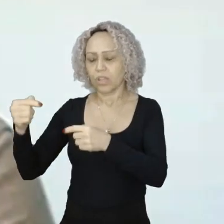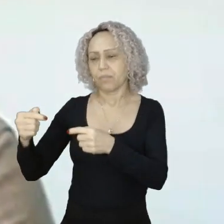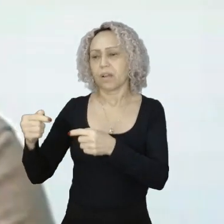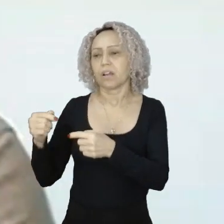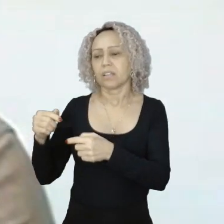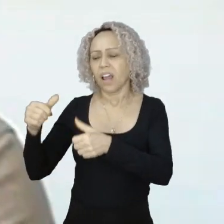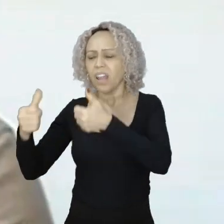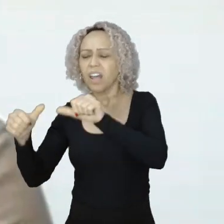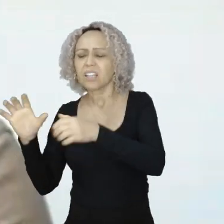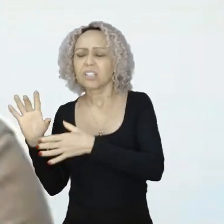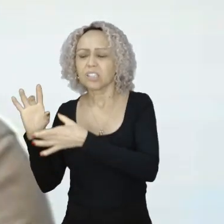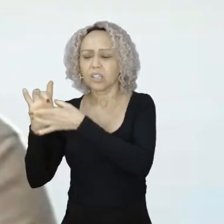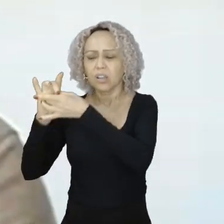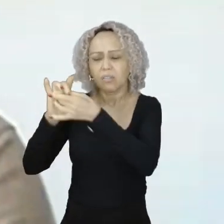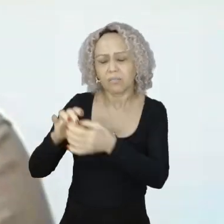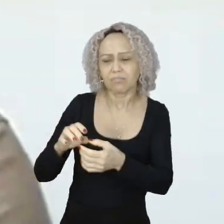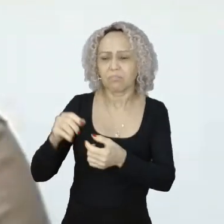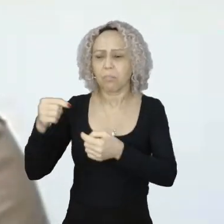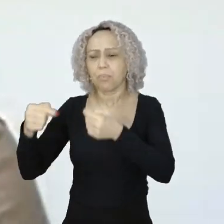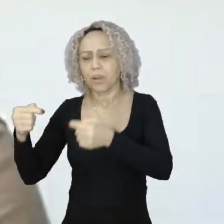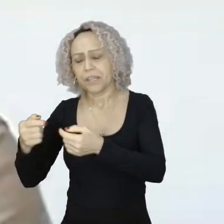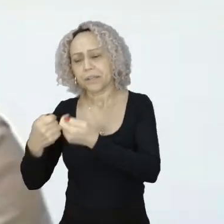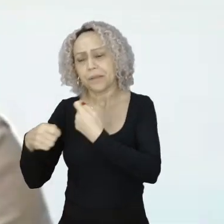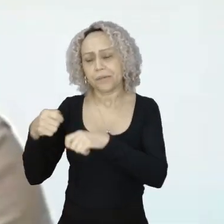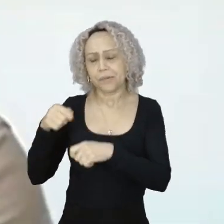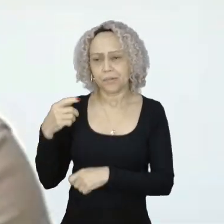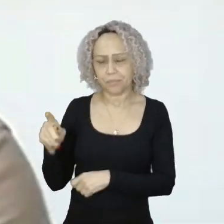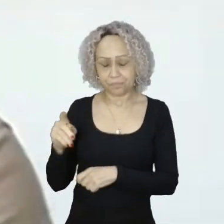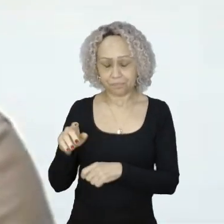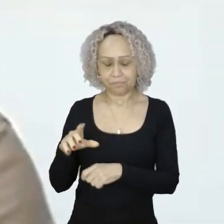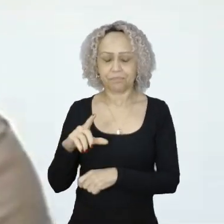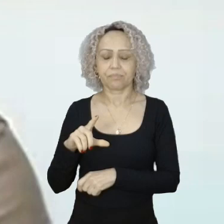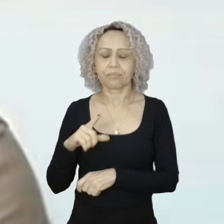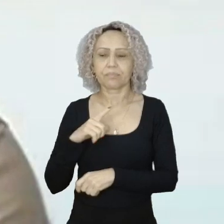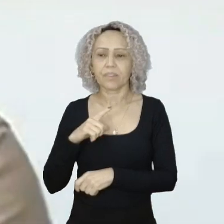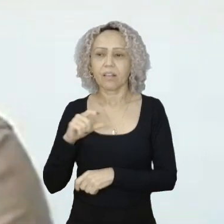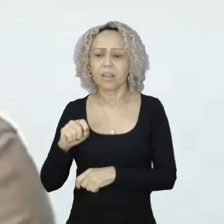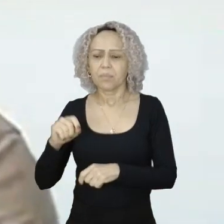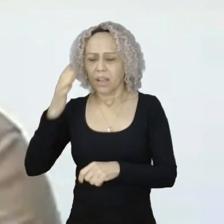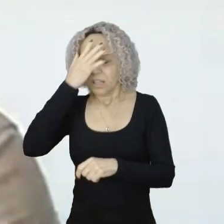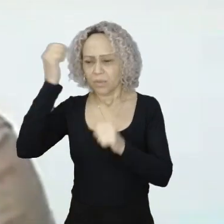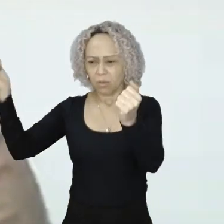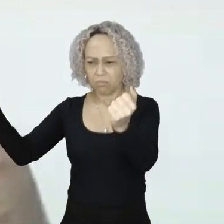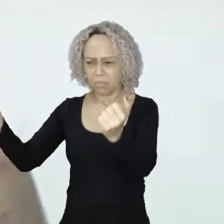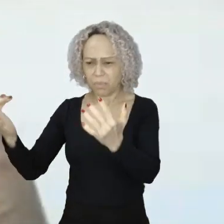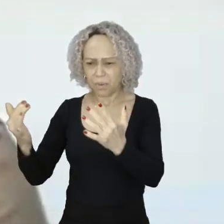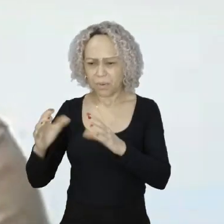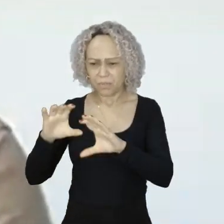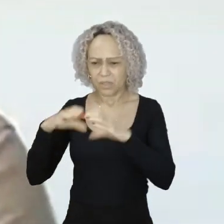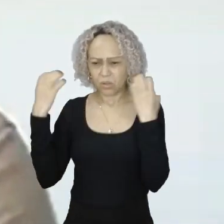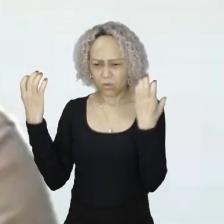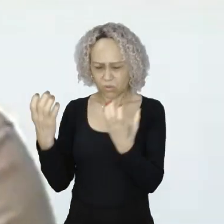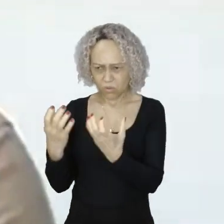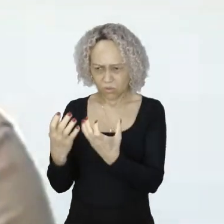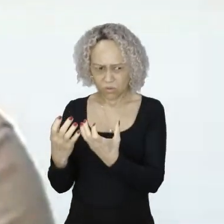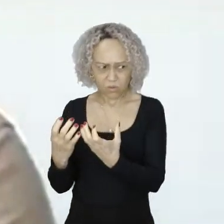convidadas de todos os cantos do Brasil. Conseguimos eleger uma direção de